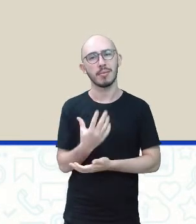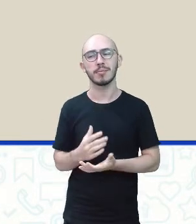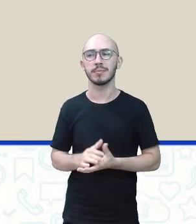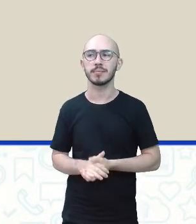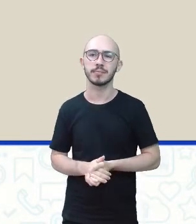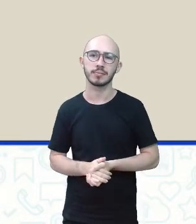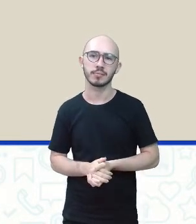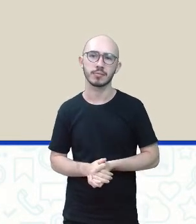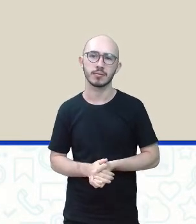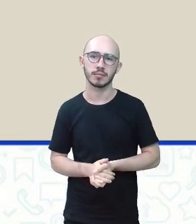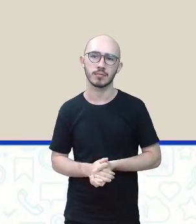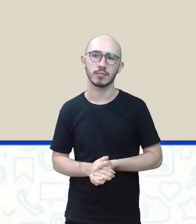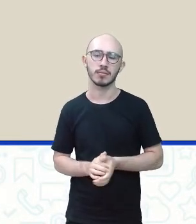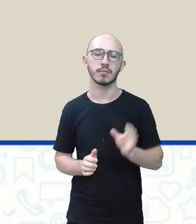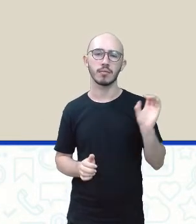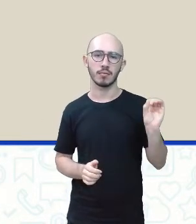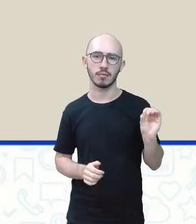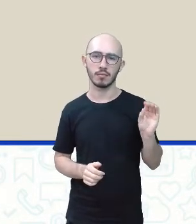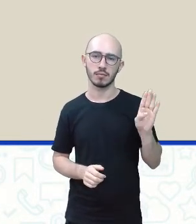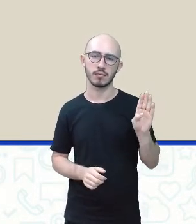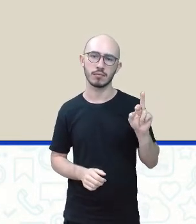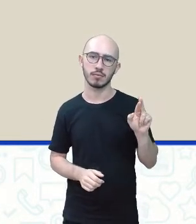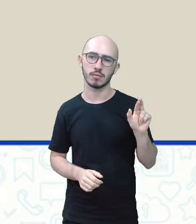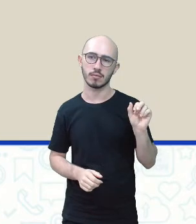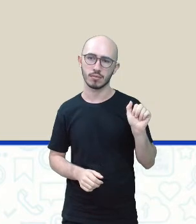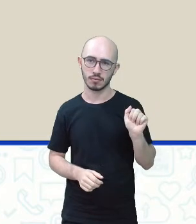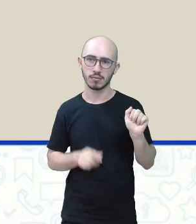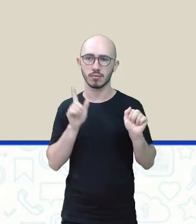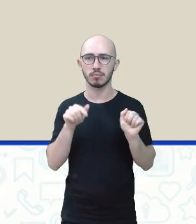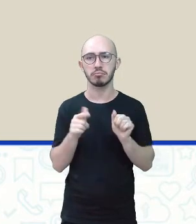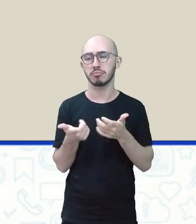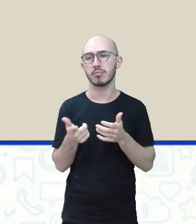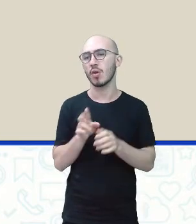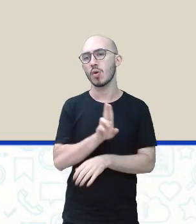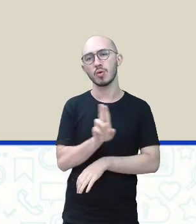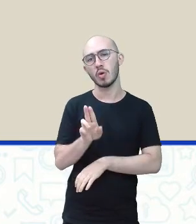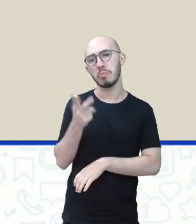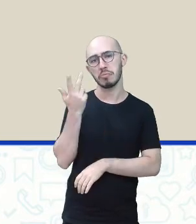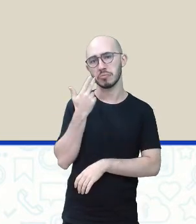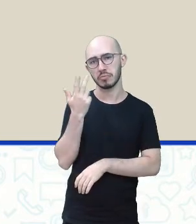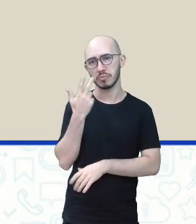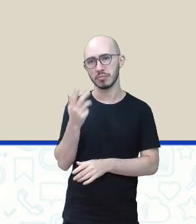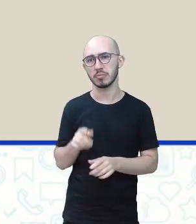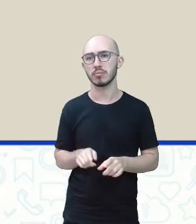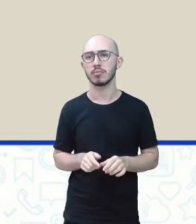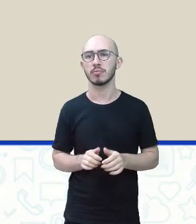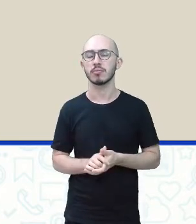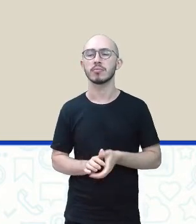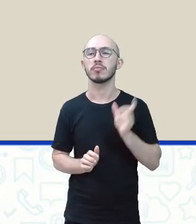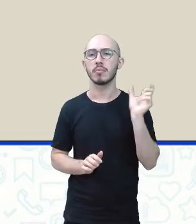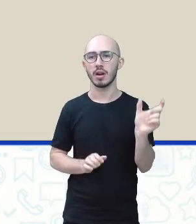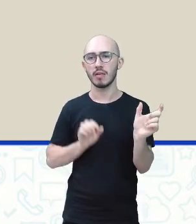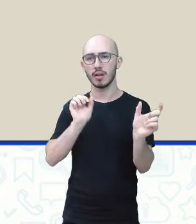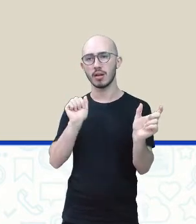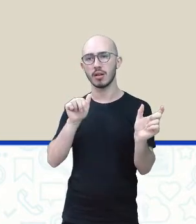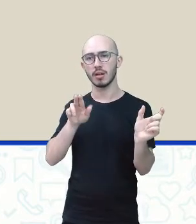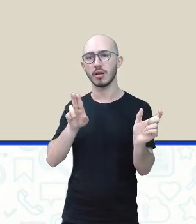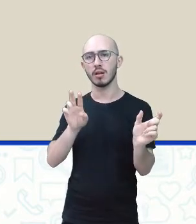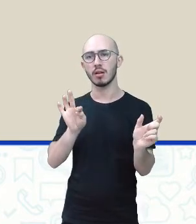pessoal? Então, obra é um substantivo comum concreto. E autobiográfica é